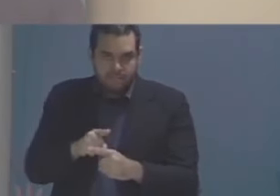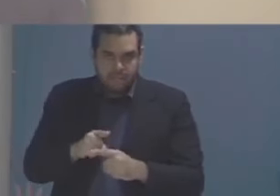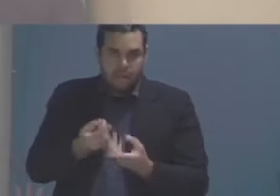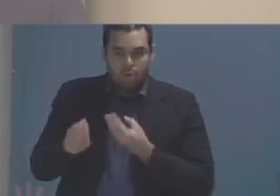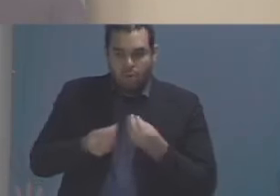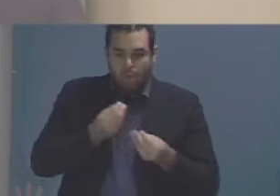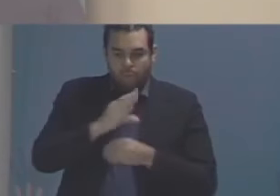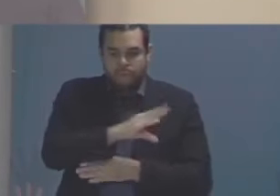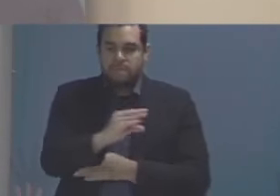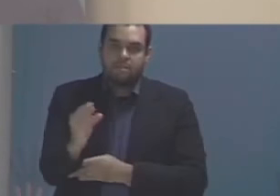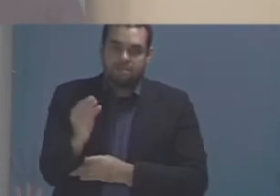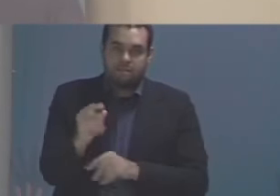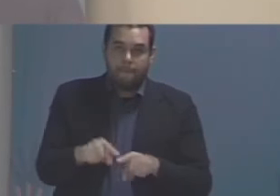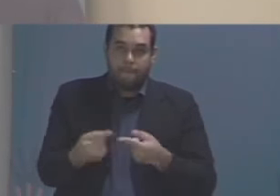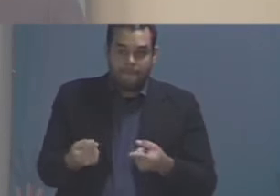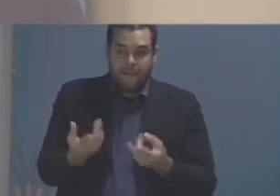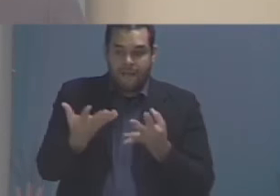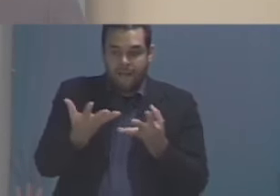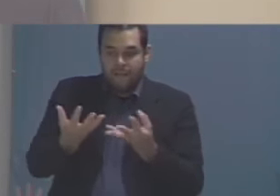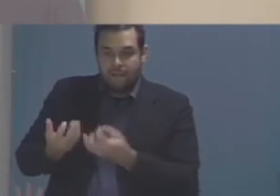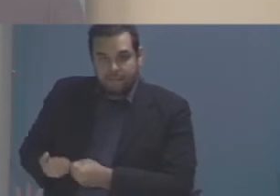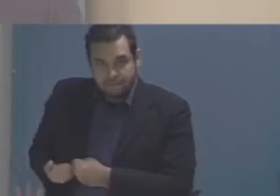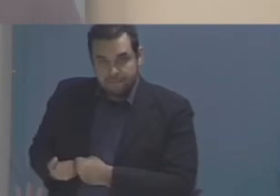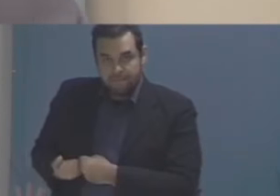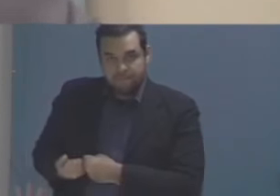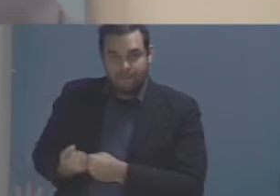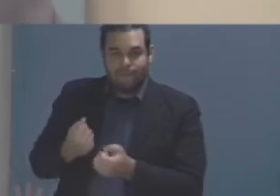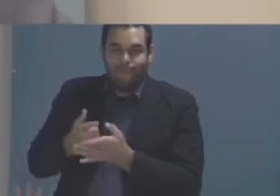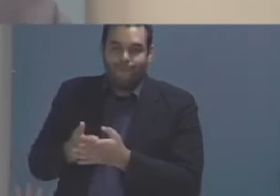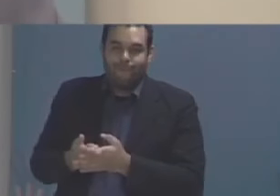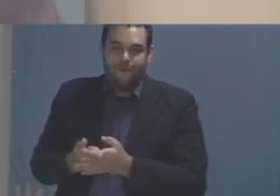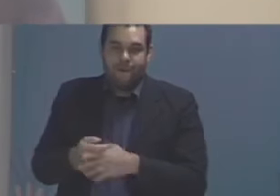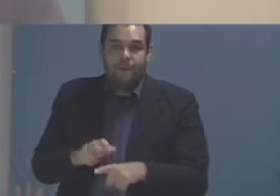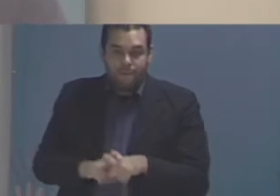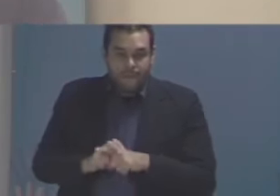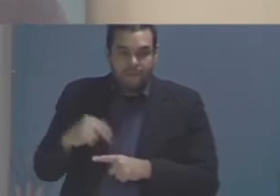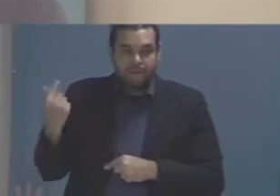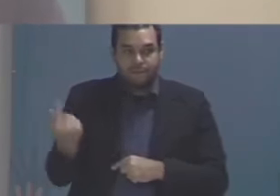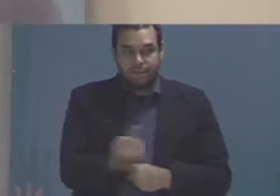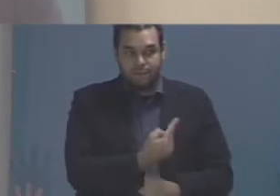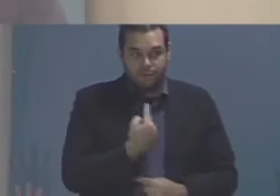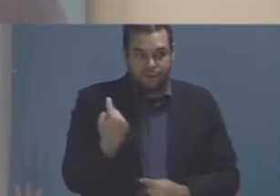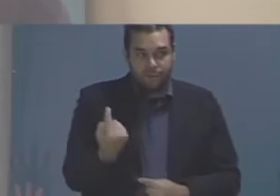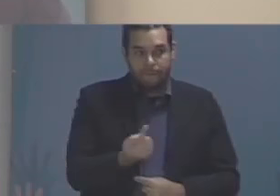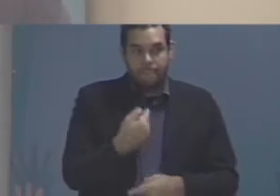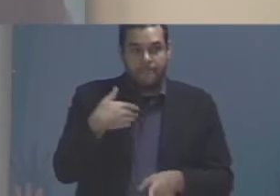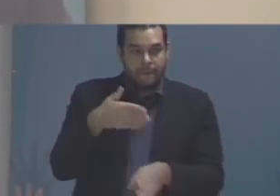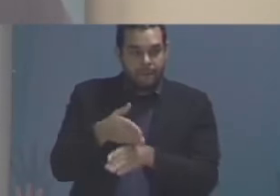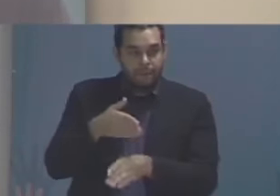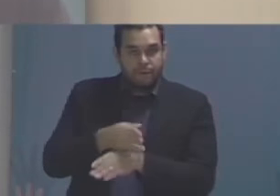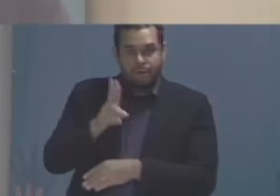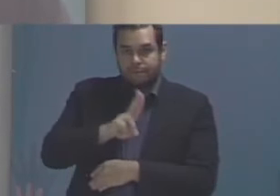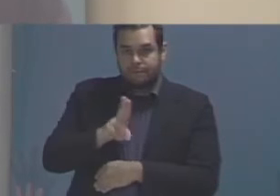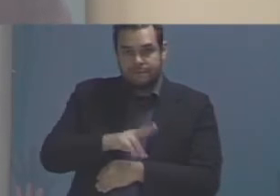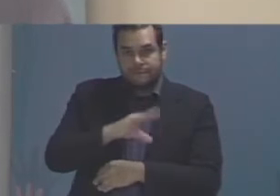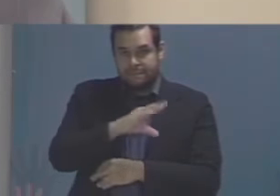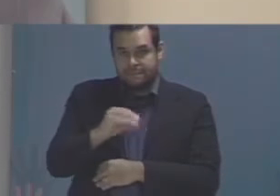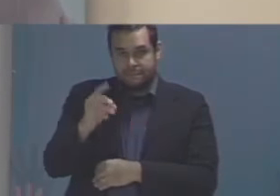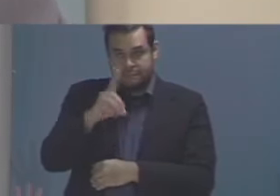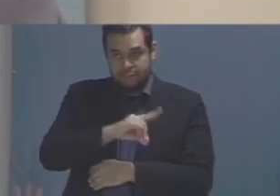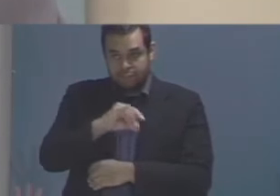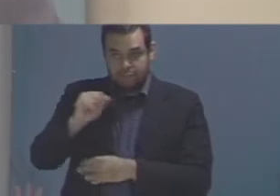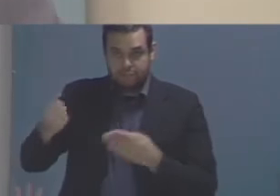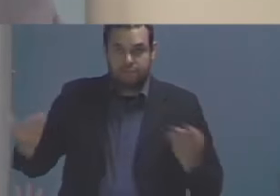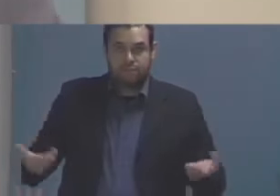da ciência, mas elas adquirem os seus produtos. Nós todos aqui estamos utilizando ciência no dia de hoje.